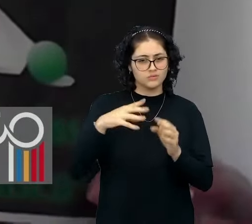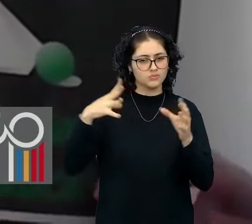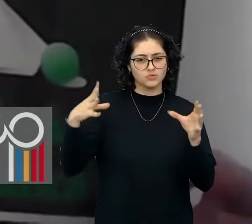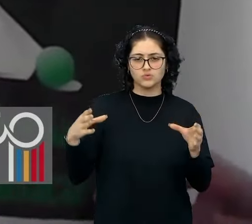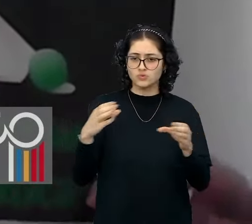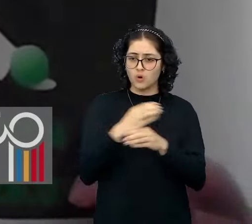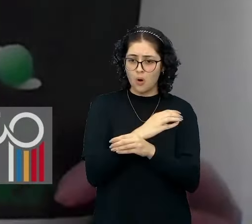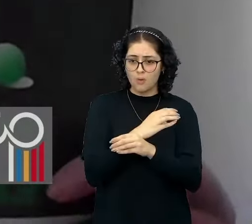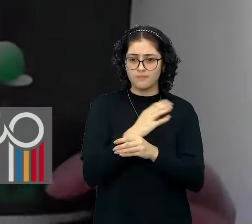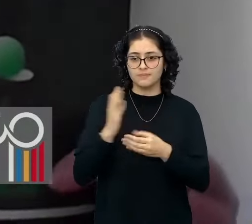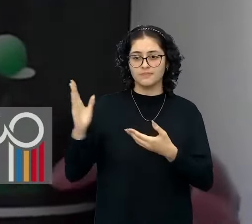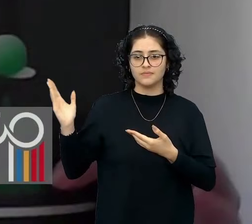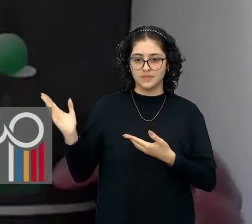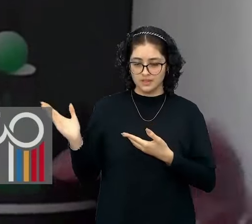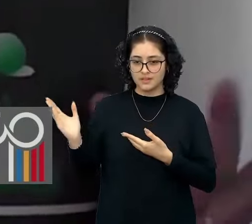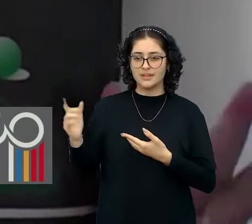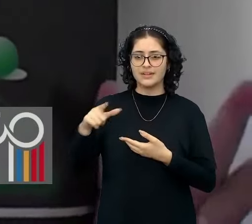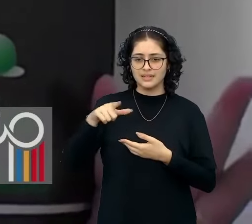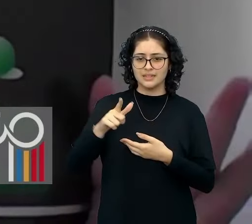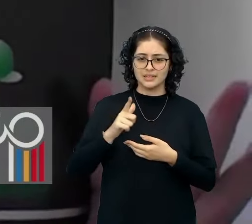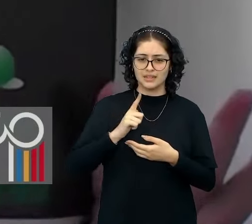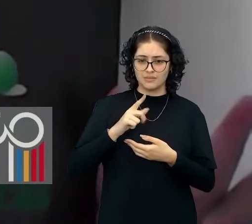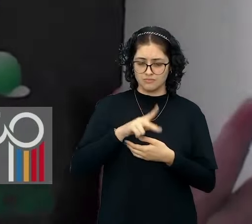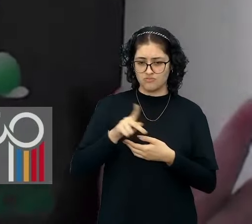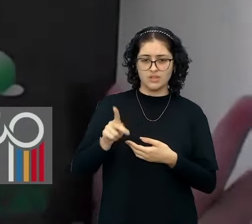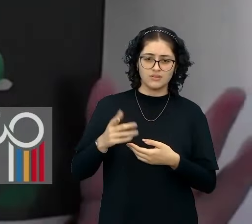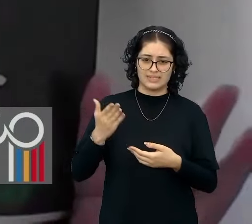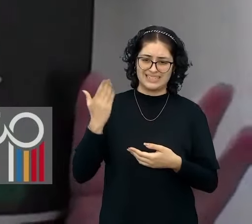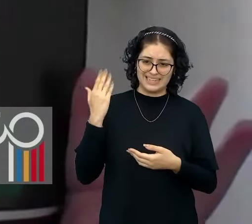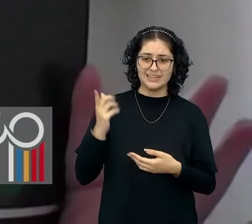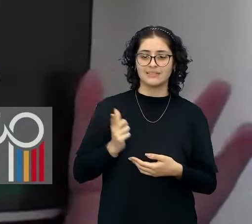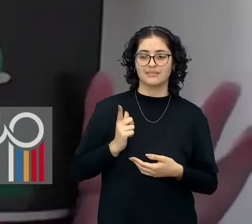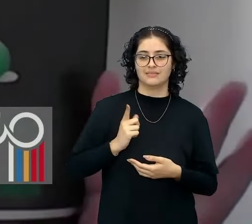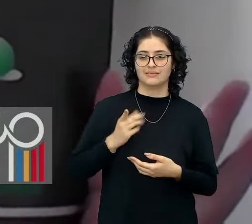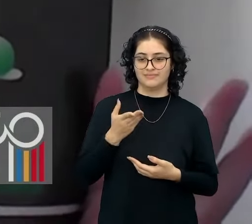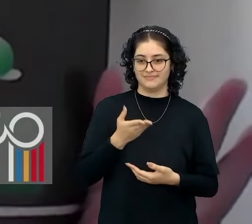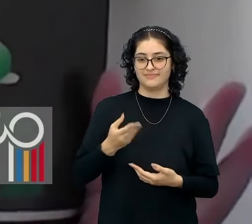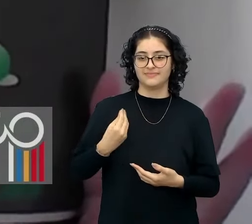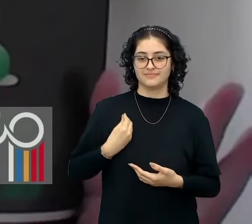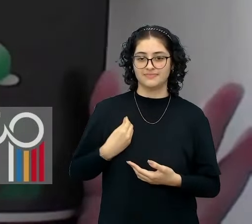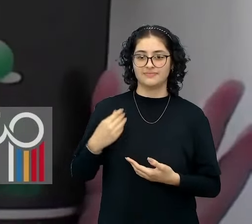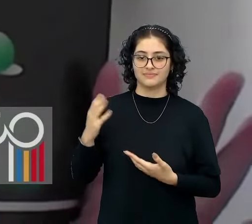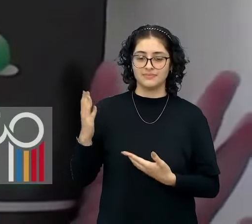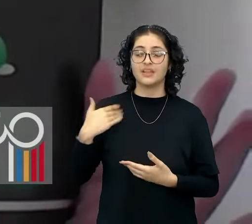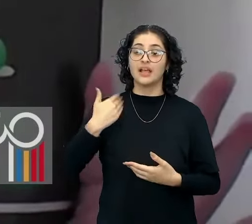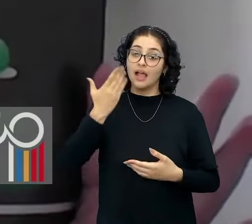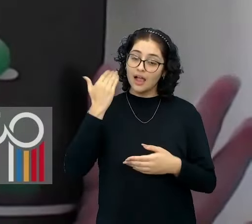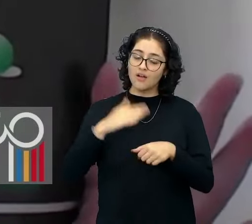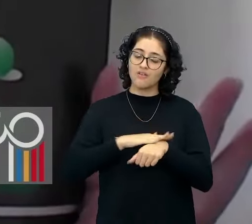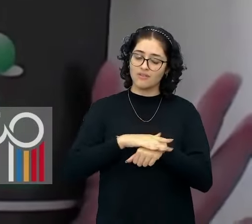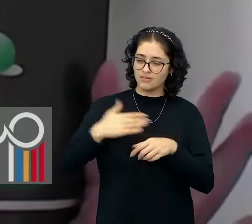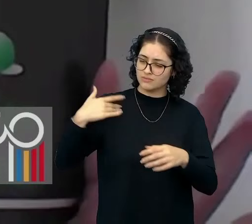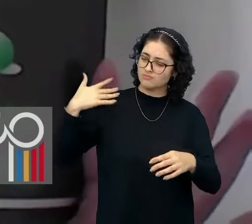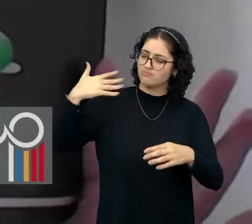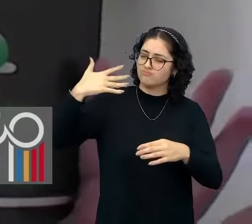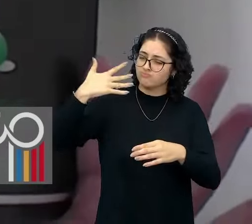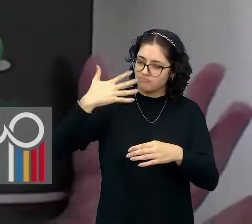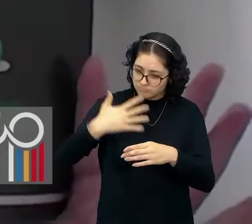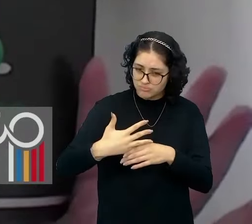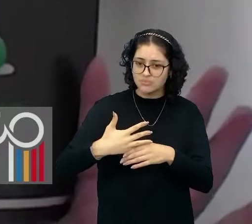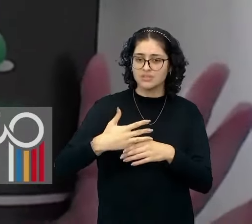muitos de vocês, os professores que eu tive a oportunidade da gente conversar aí ao longo da minha trajetória, né,